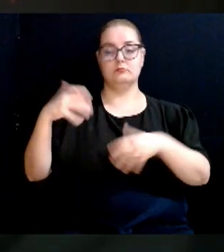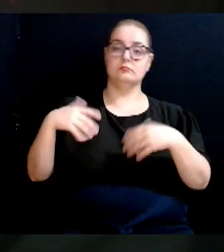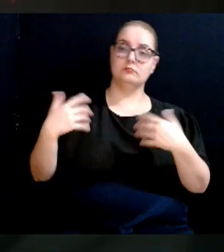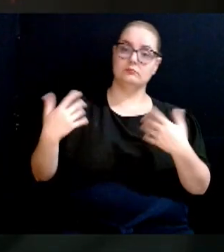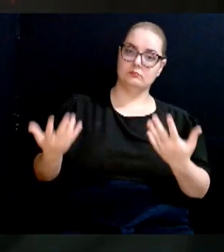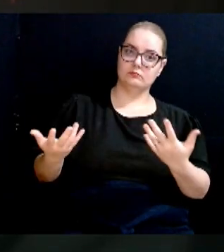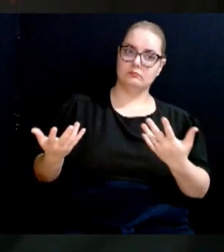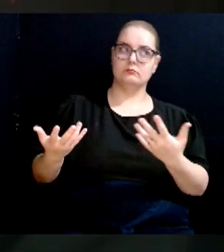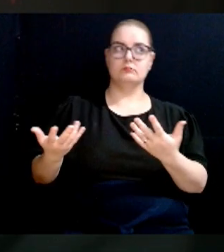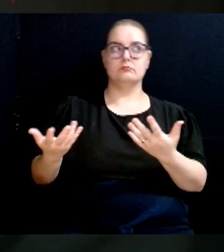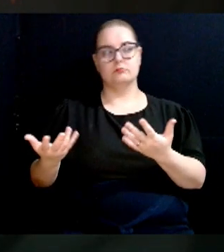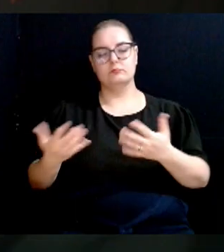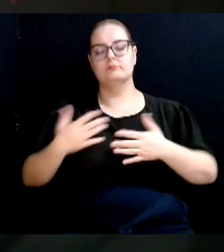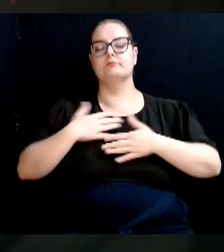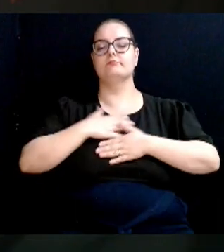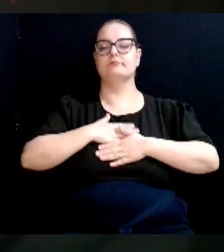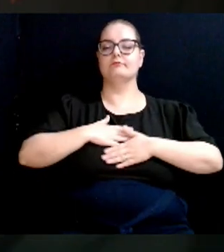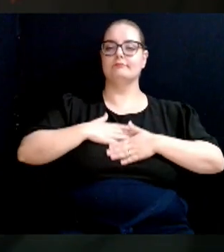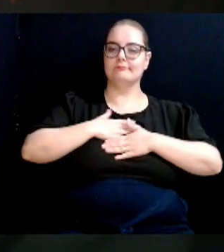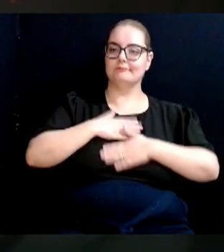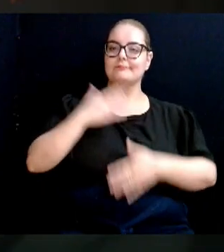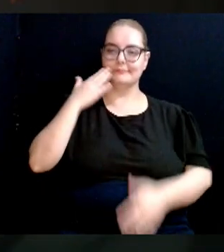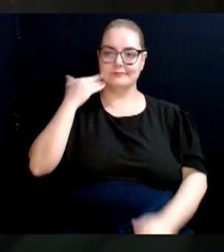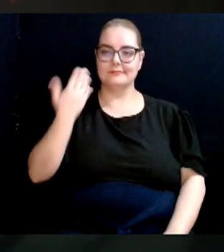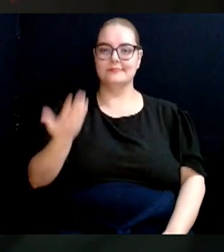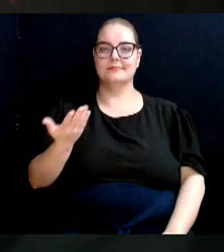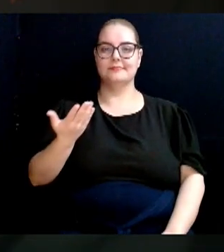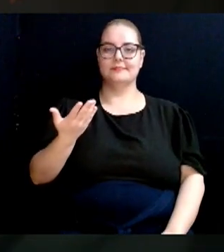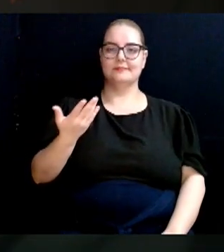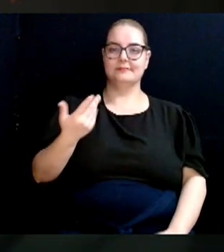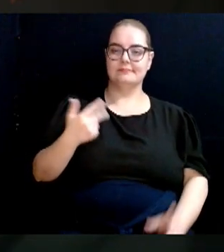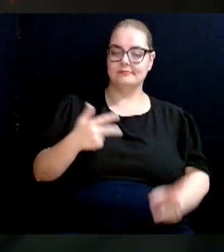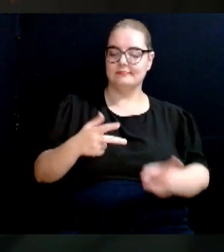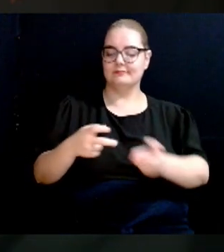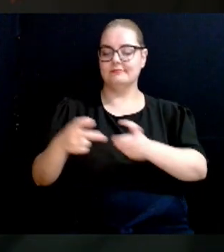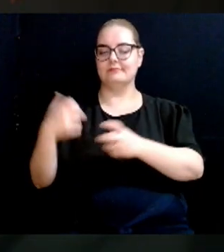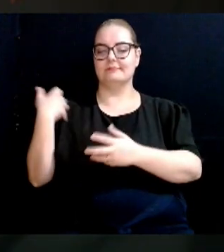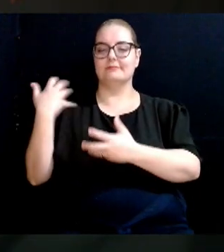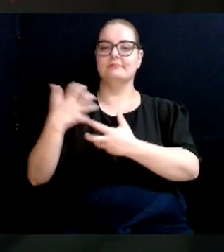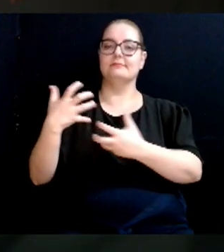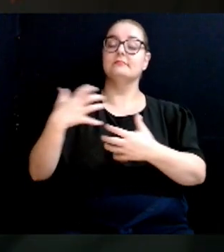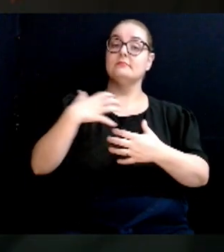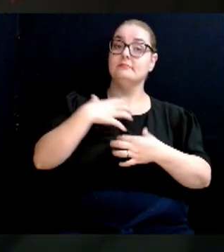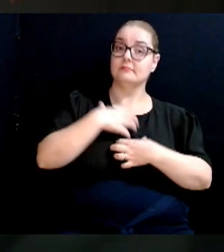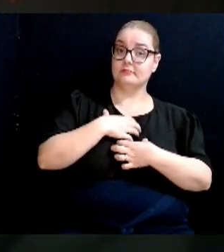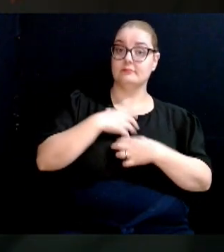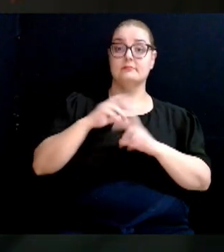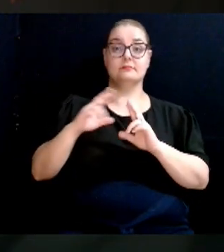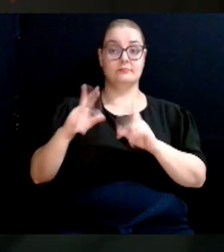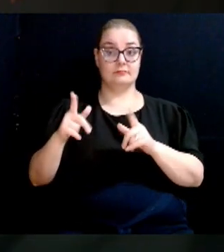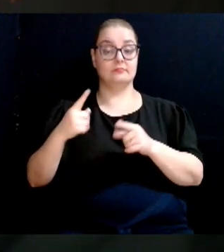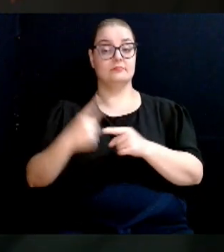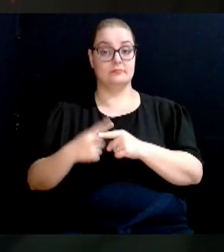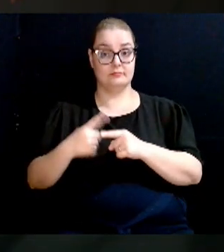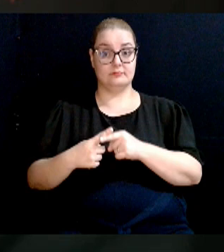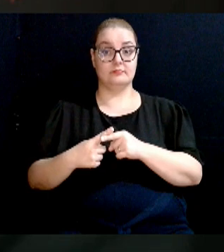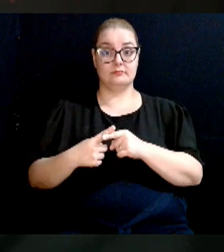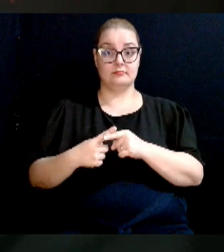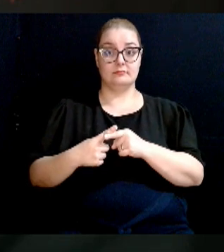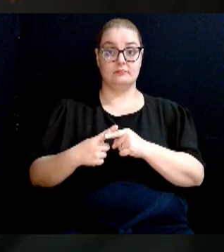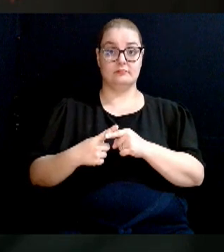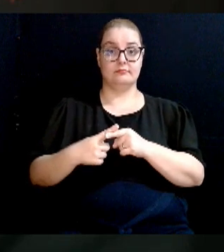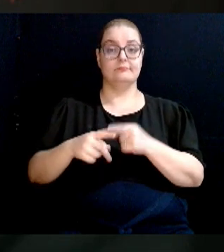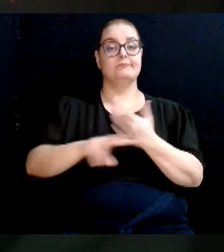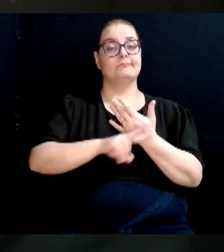mais gostoso, sabe? Assim, enxergar o envelhecimento de uma forma diferente, porque vai impactar na nossa